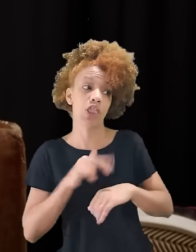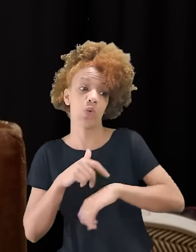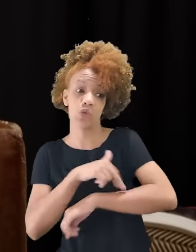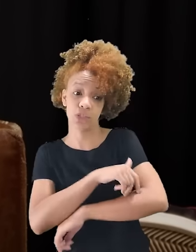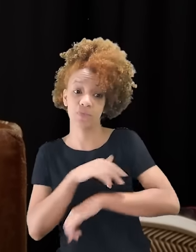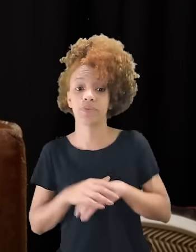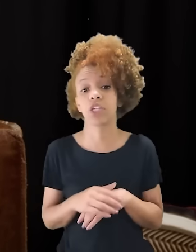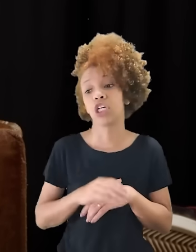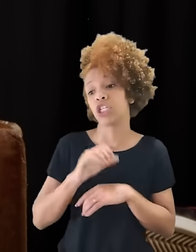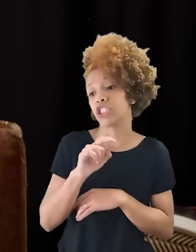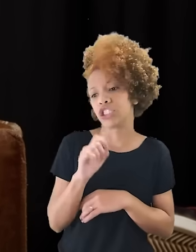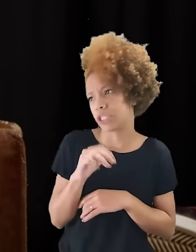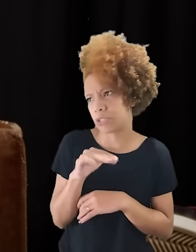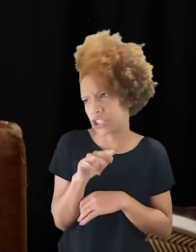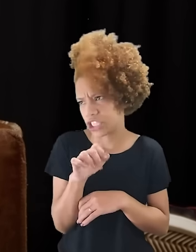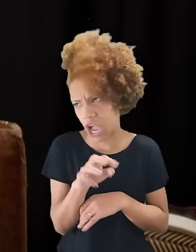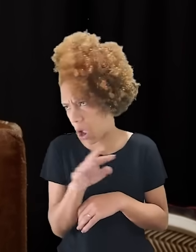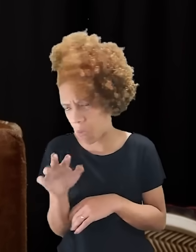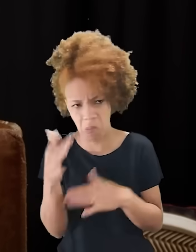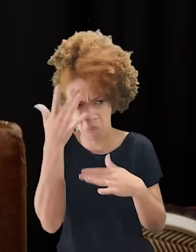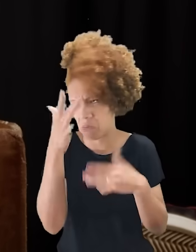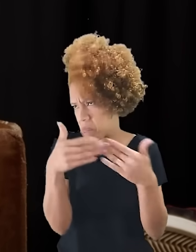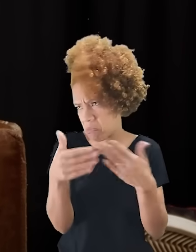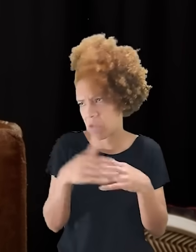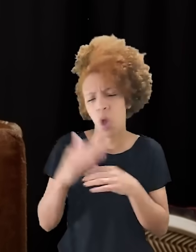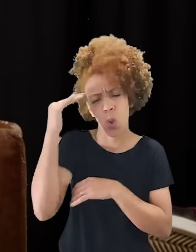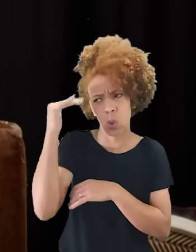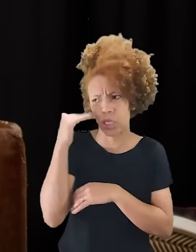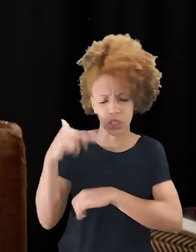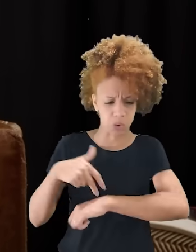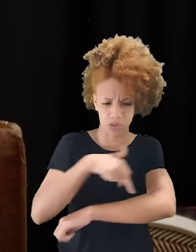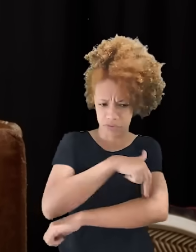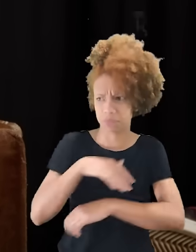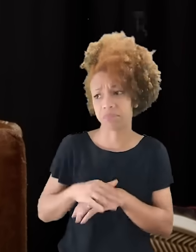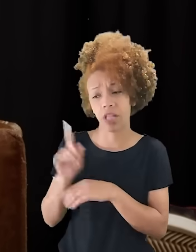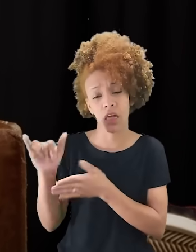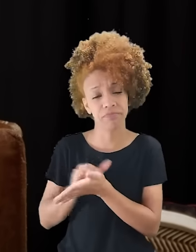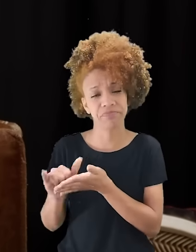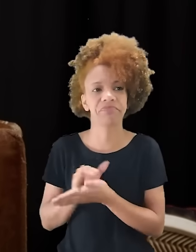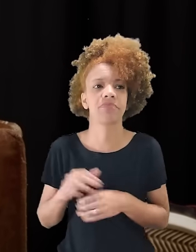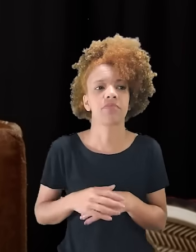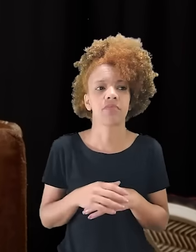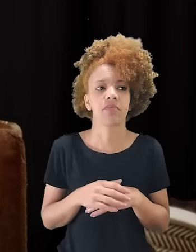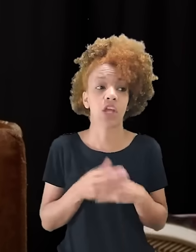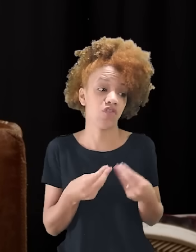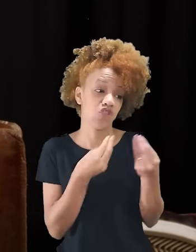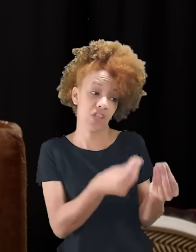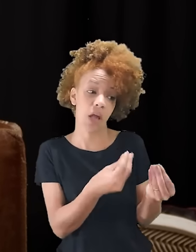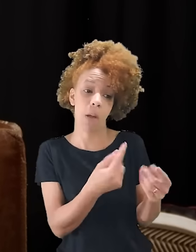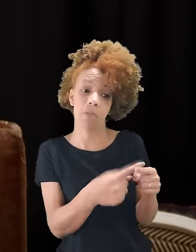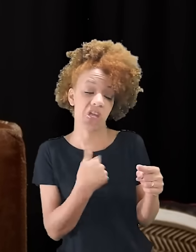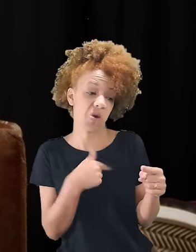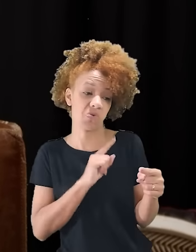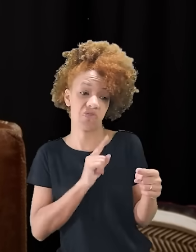olha vai ter um desfile do ch Sei lá o nome do do era um coreano que tava desfilando no Nova York Fashion Week eu vou te dar porque eu não